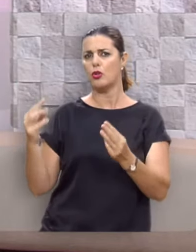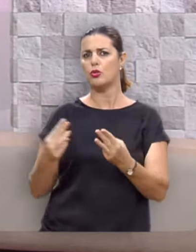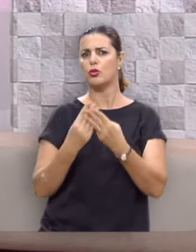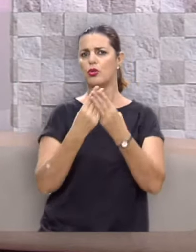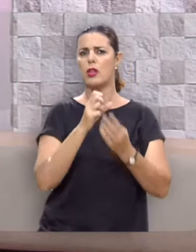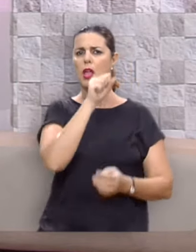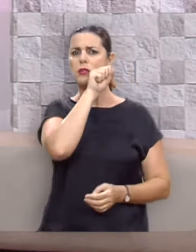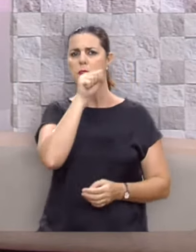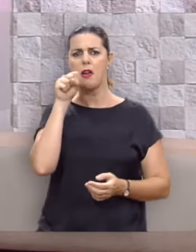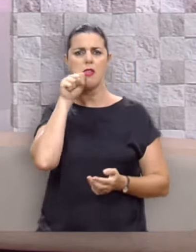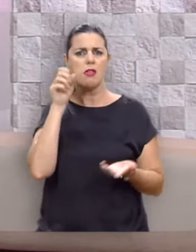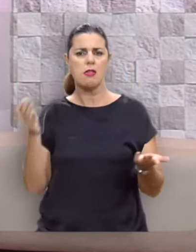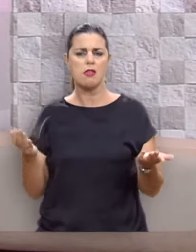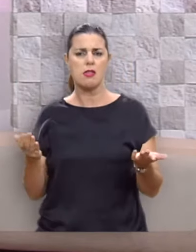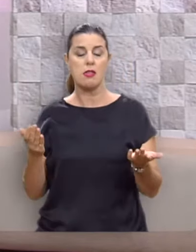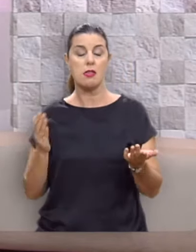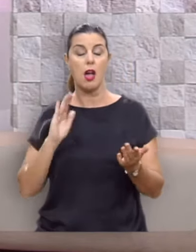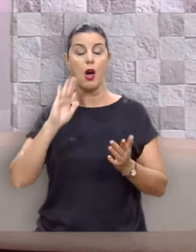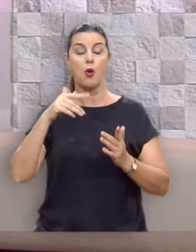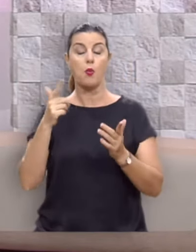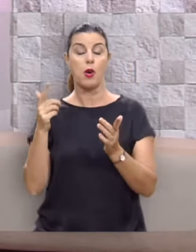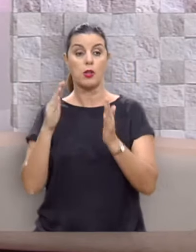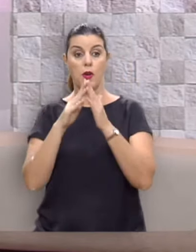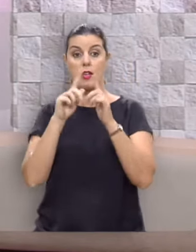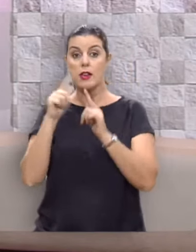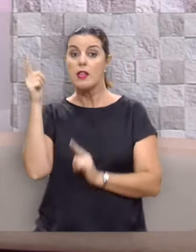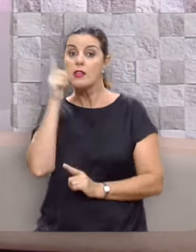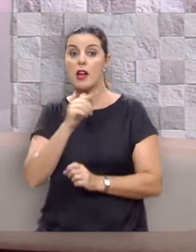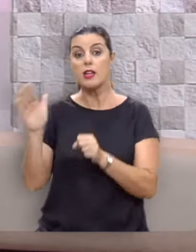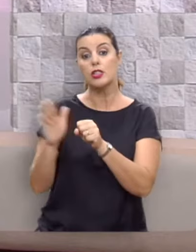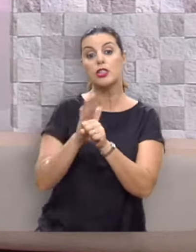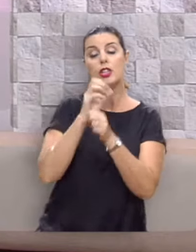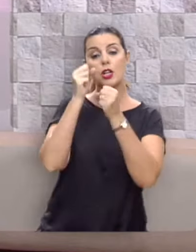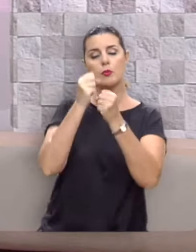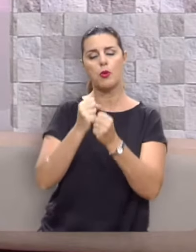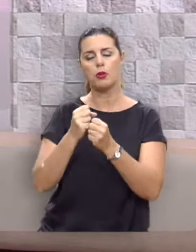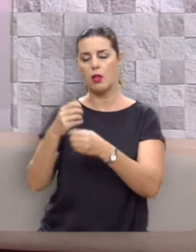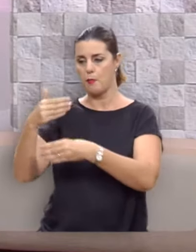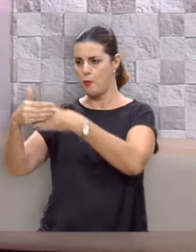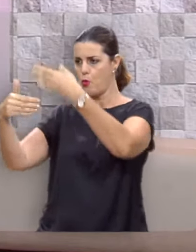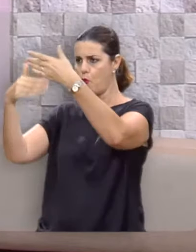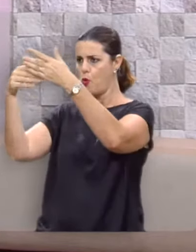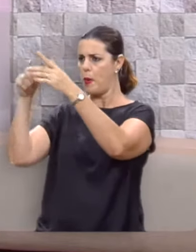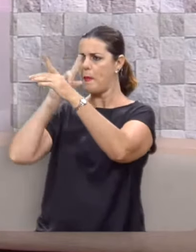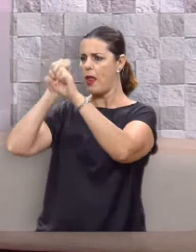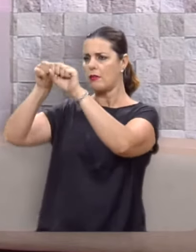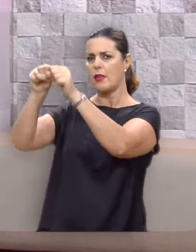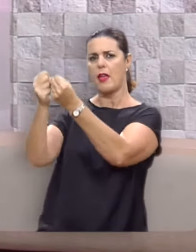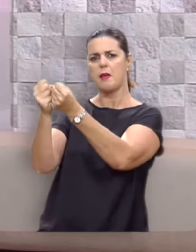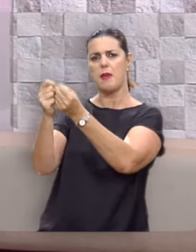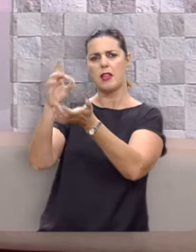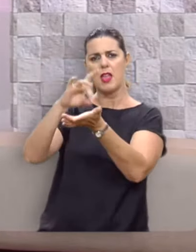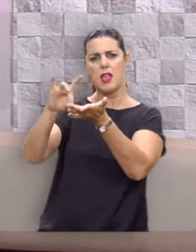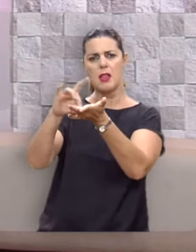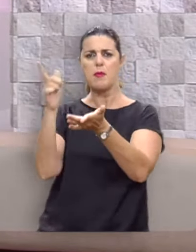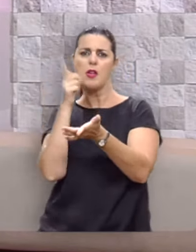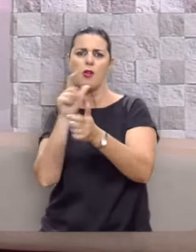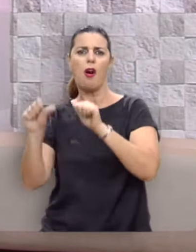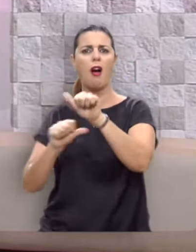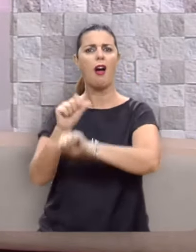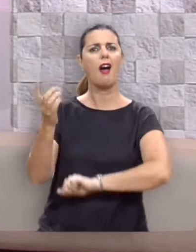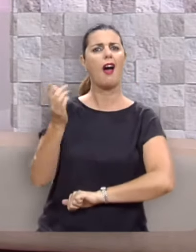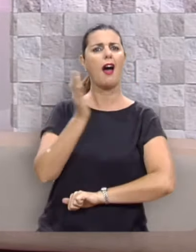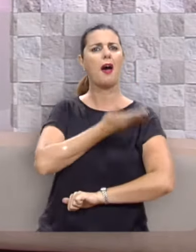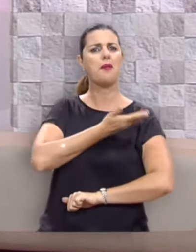e samaritanos. Mas quando a igreja é revestida com poder, os muros são quebrados, as inimizades são desfeitas,